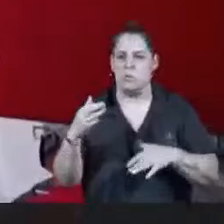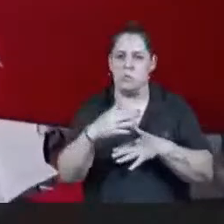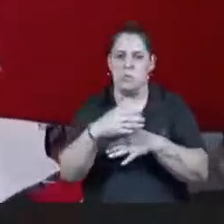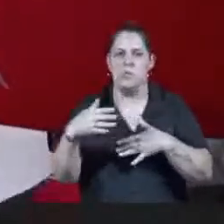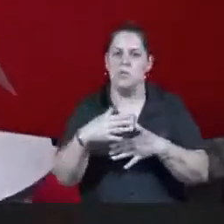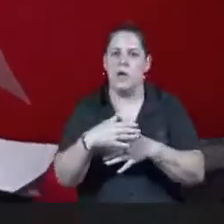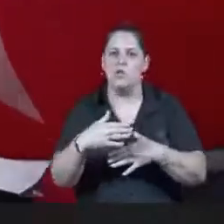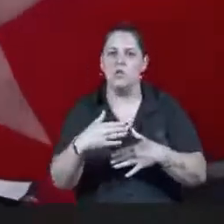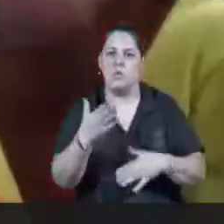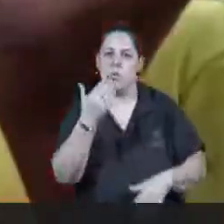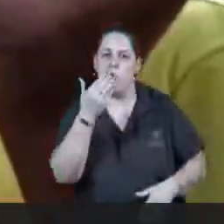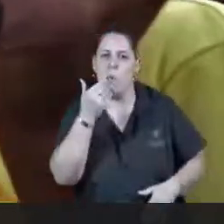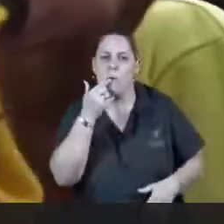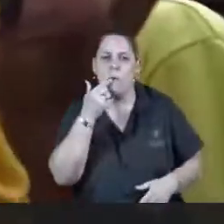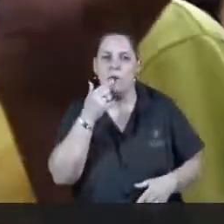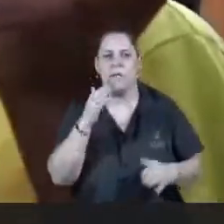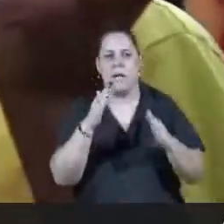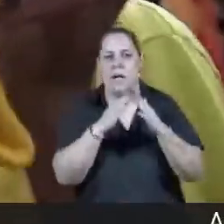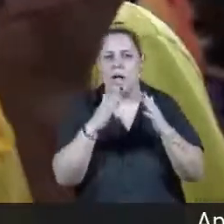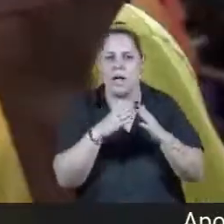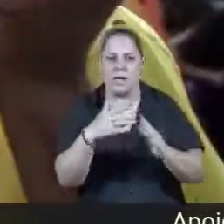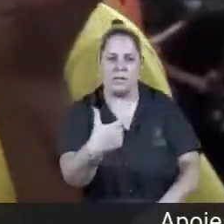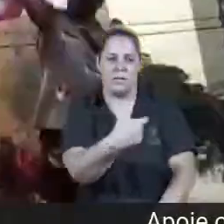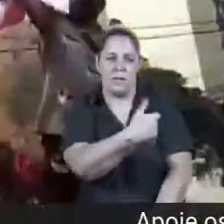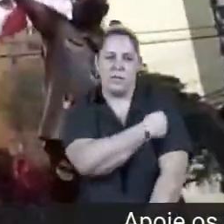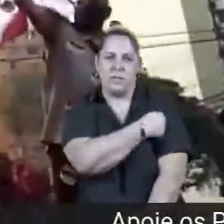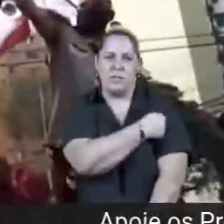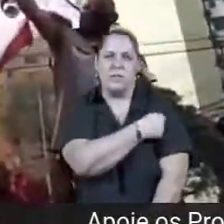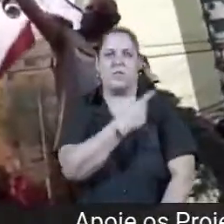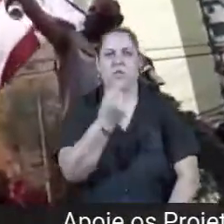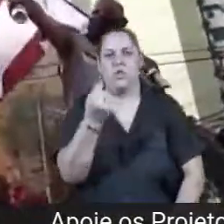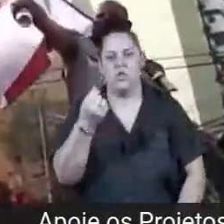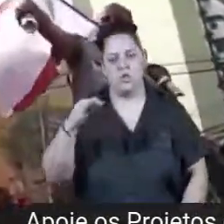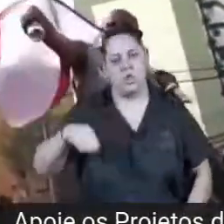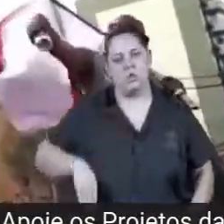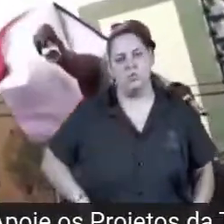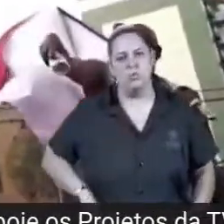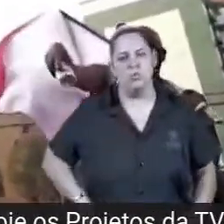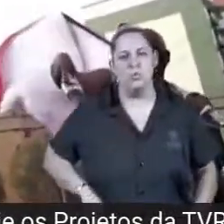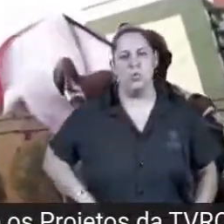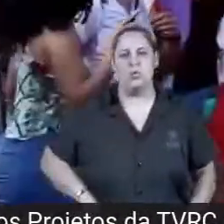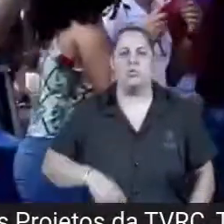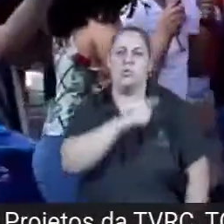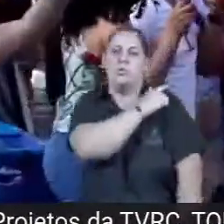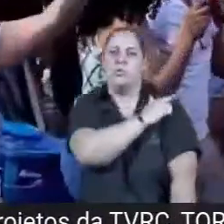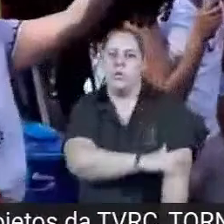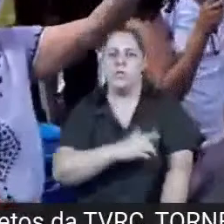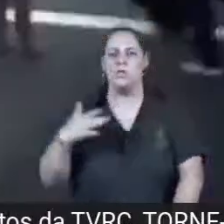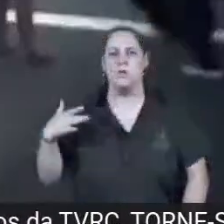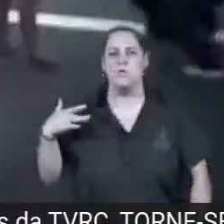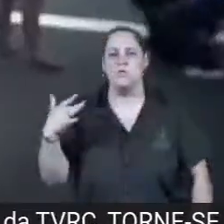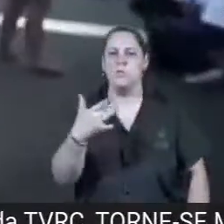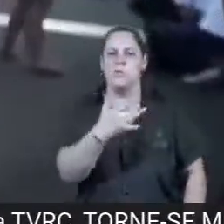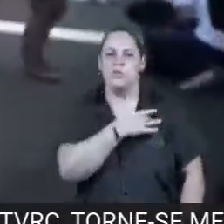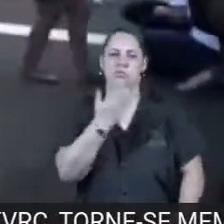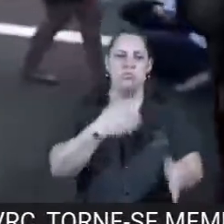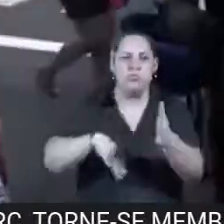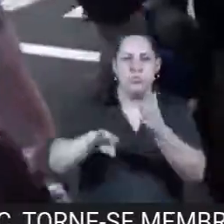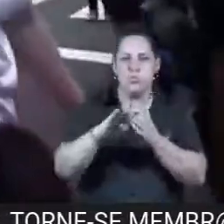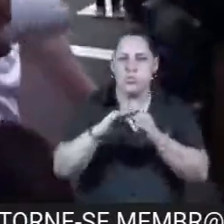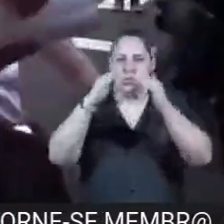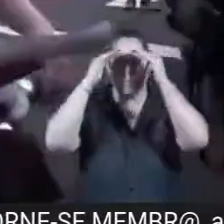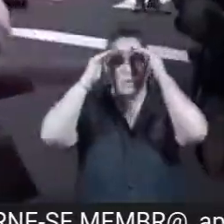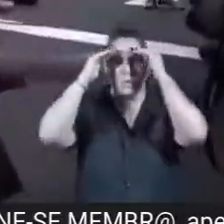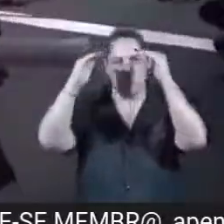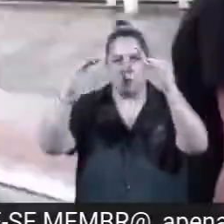por comida no prato, vacina no braço, dinheiro no bolso, educação e saúde para todos,